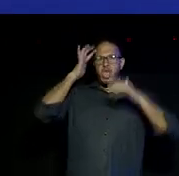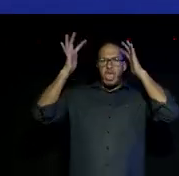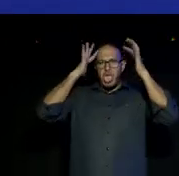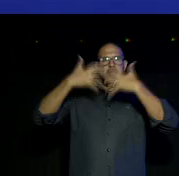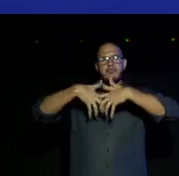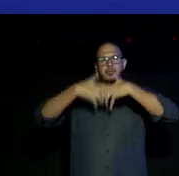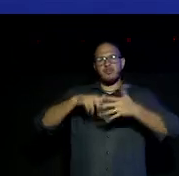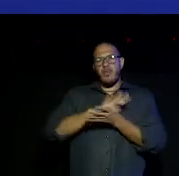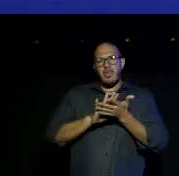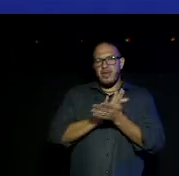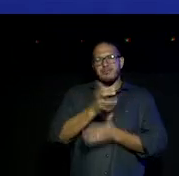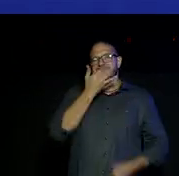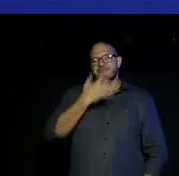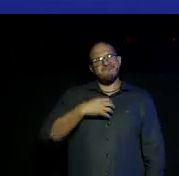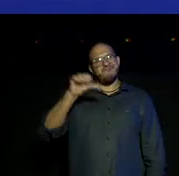curioso.